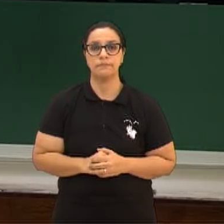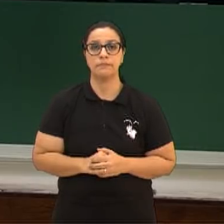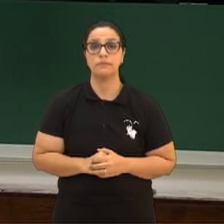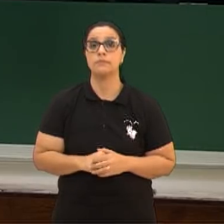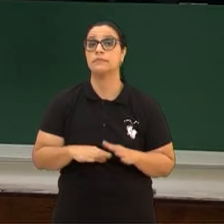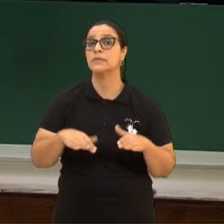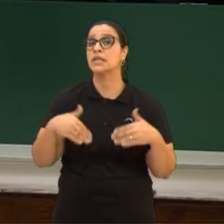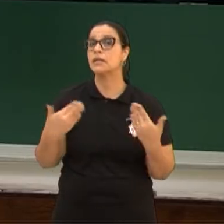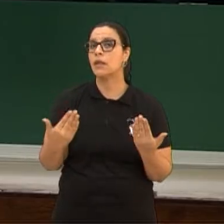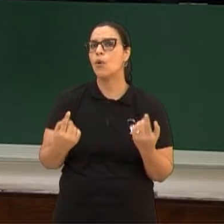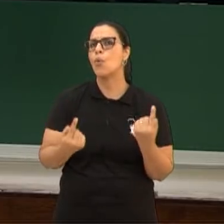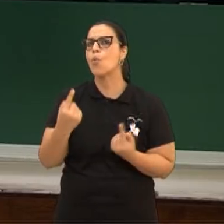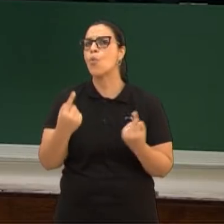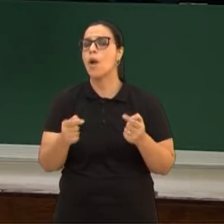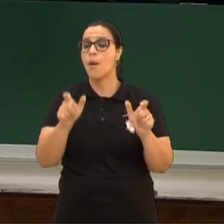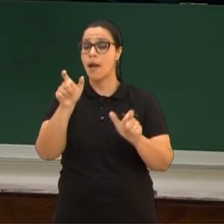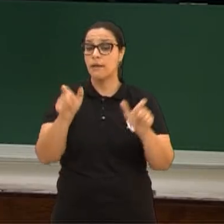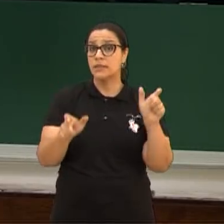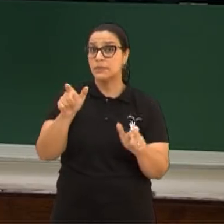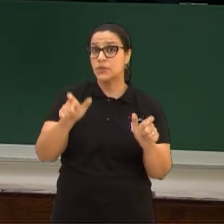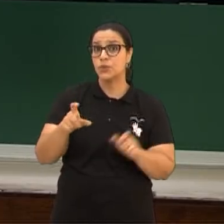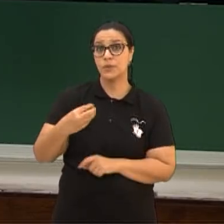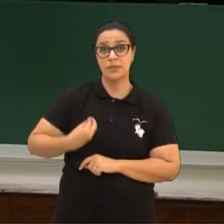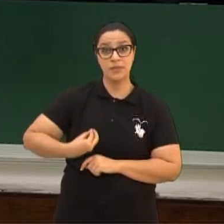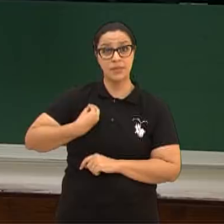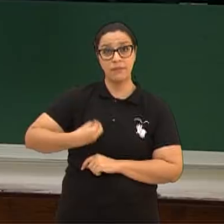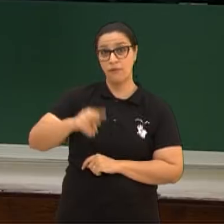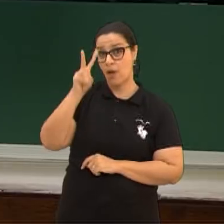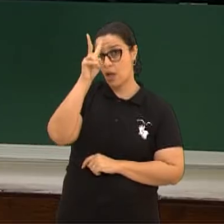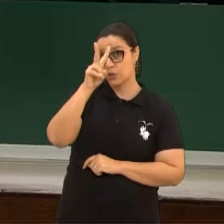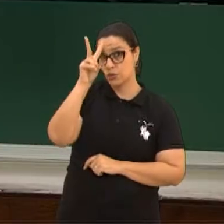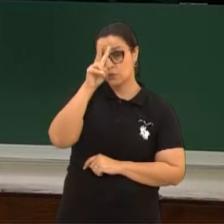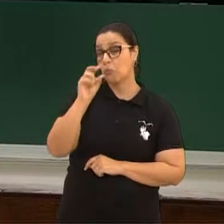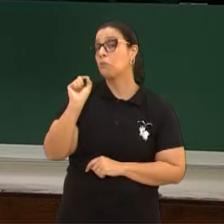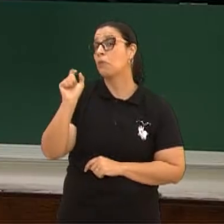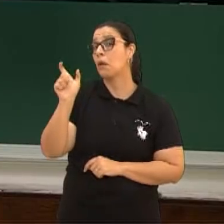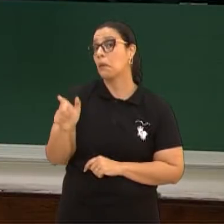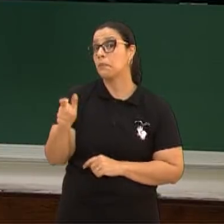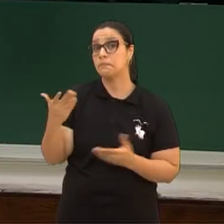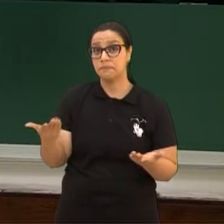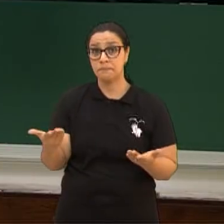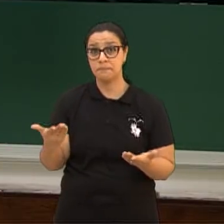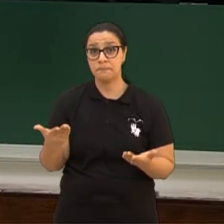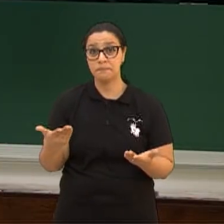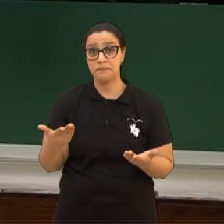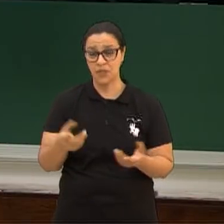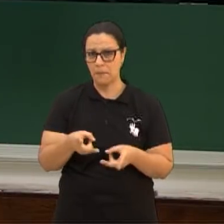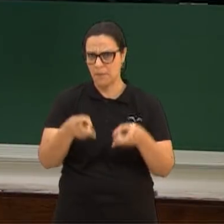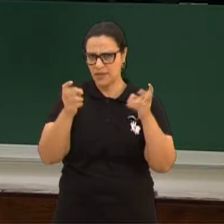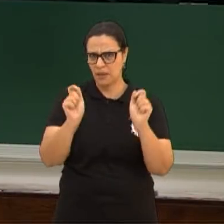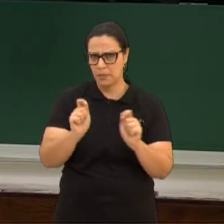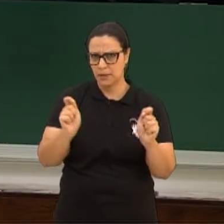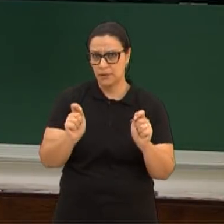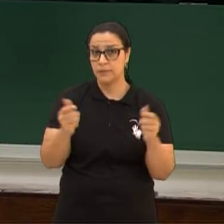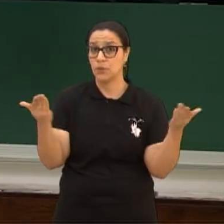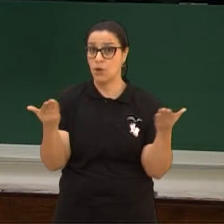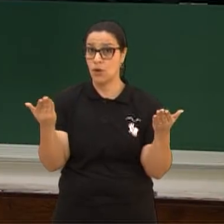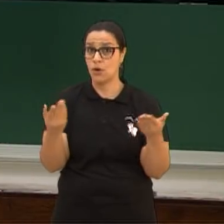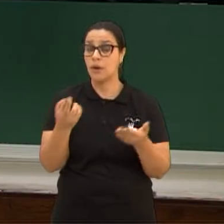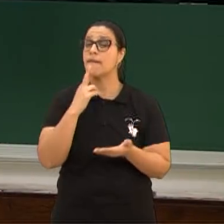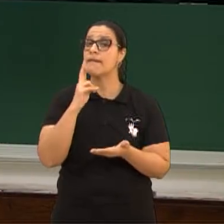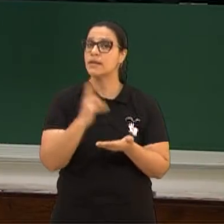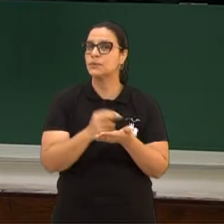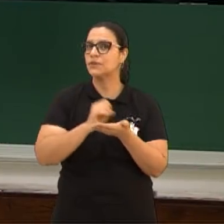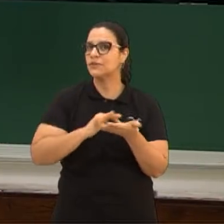frames? Quem são as personagens dessa história aqui? Você consegue identificá-los? Então, fazendo